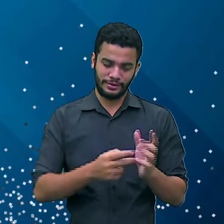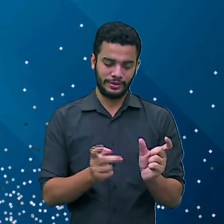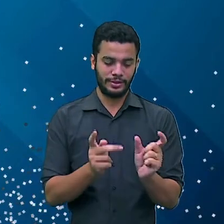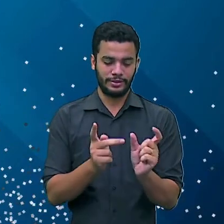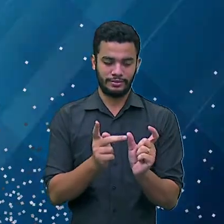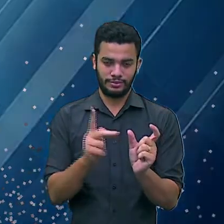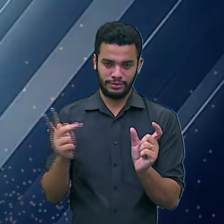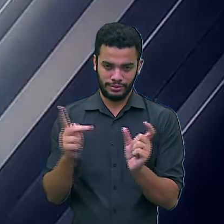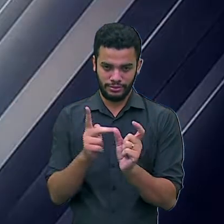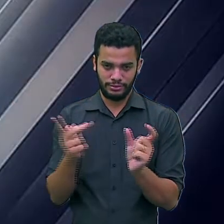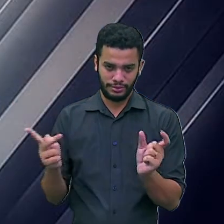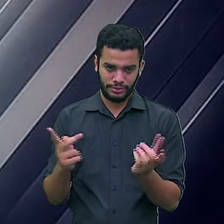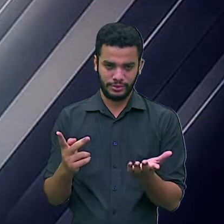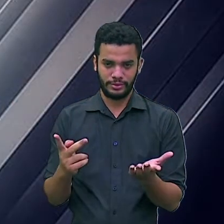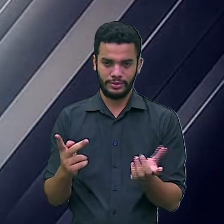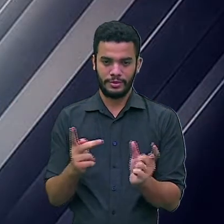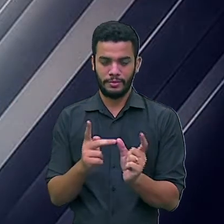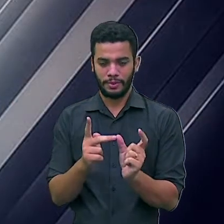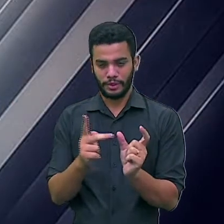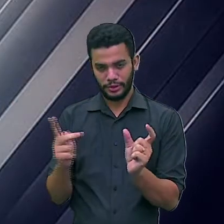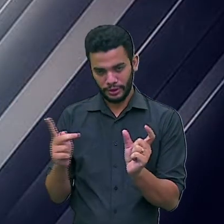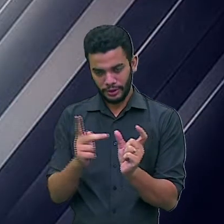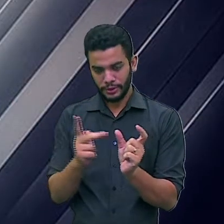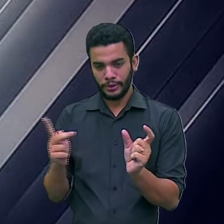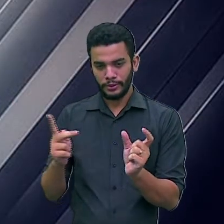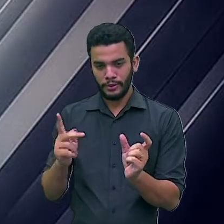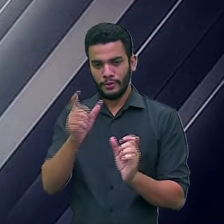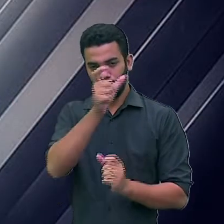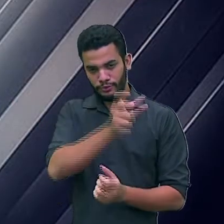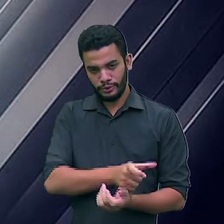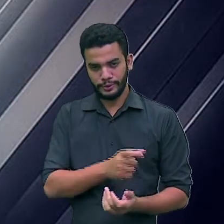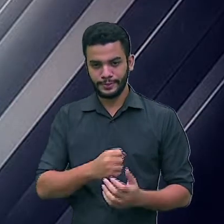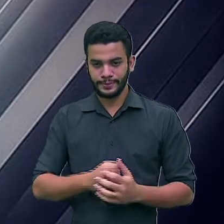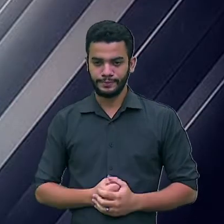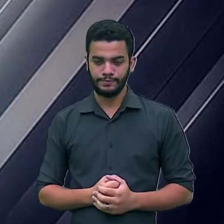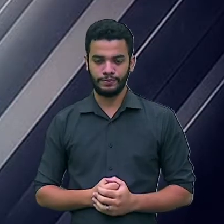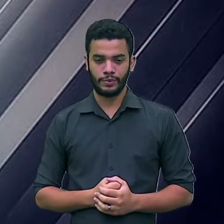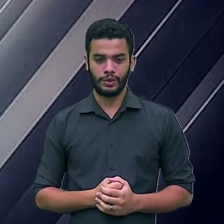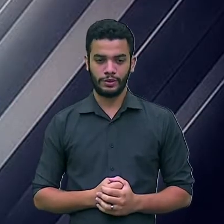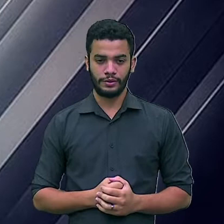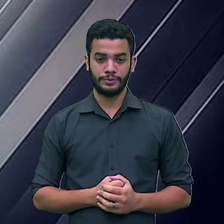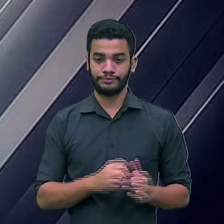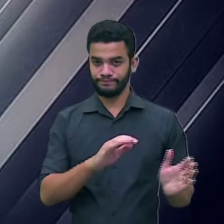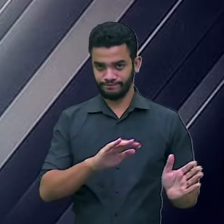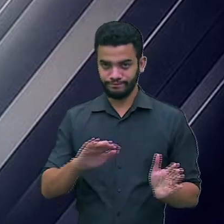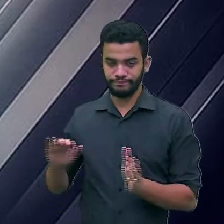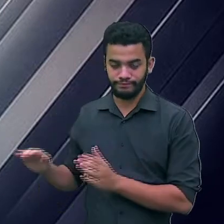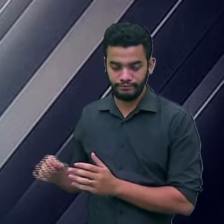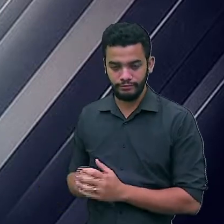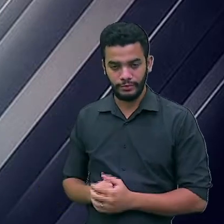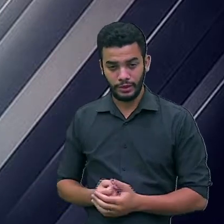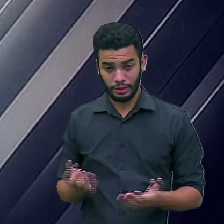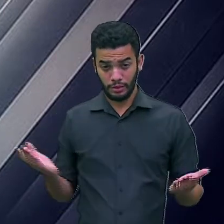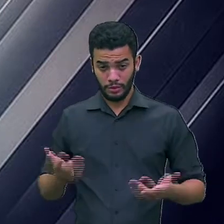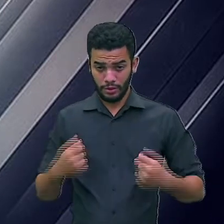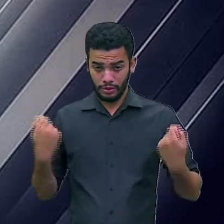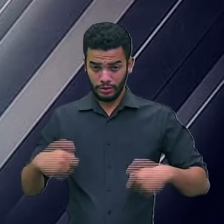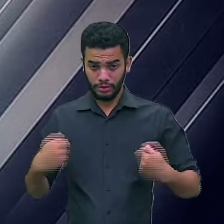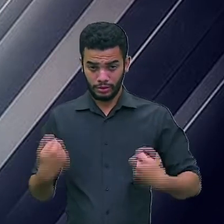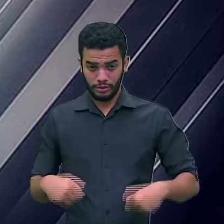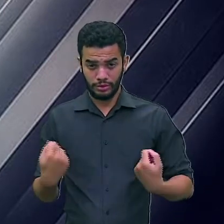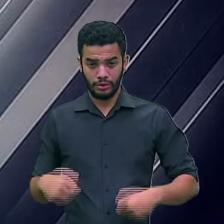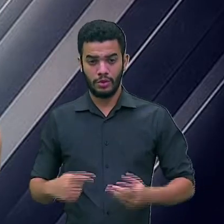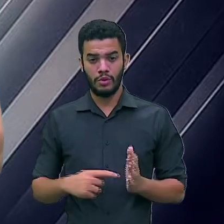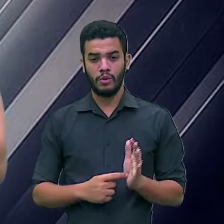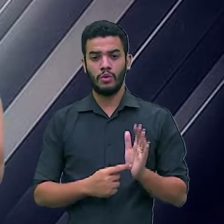predicativo do sujeito. Análise concluída. Agora, estudante, eu preciso ressaltar uma informação que é muito